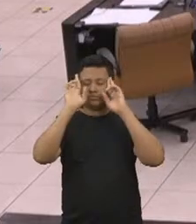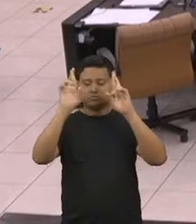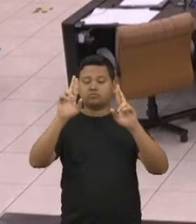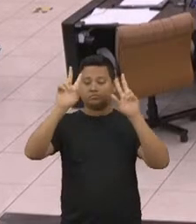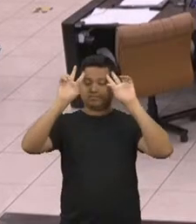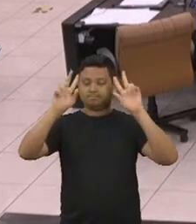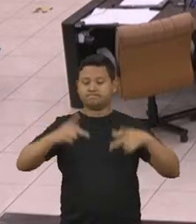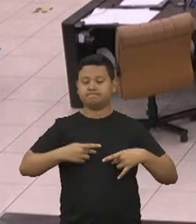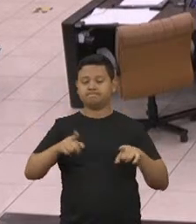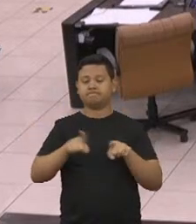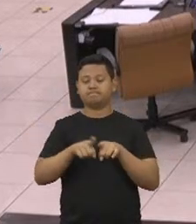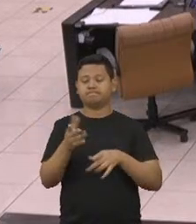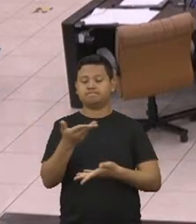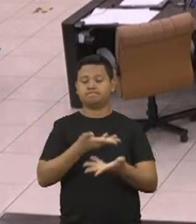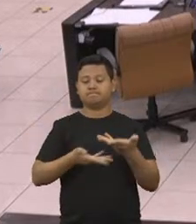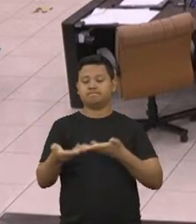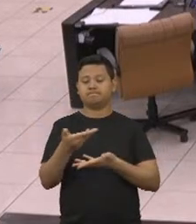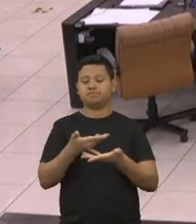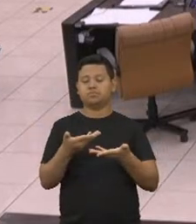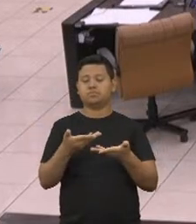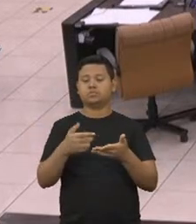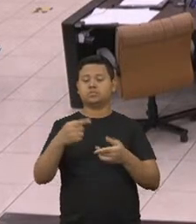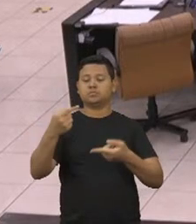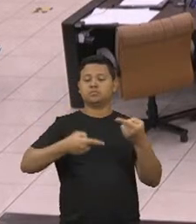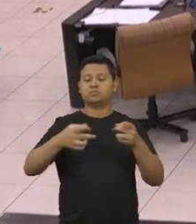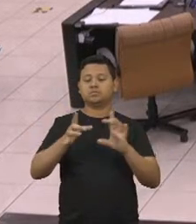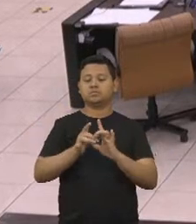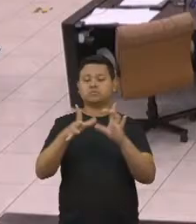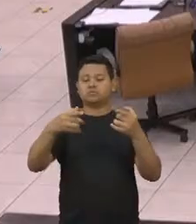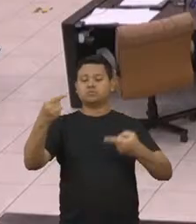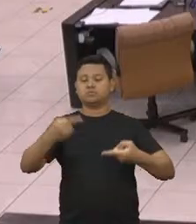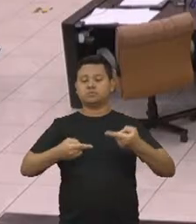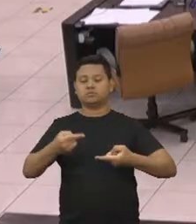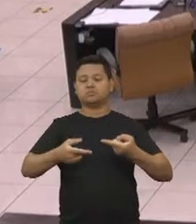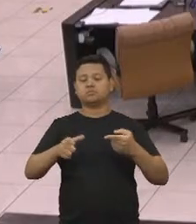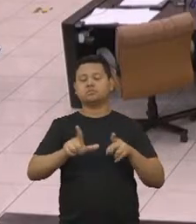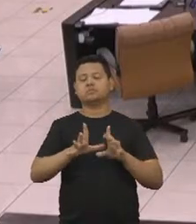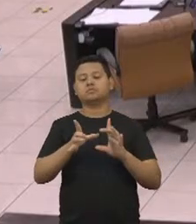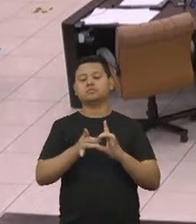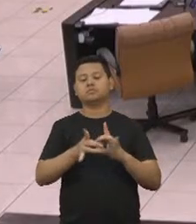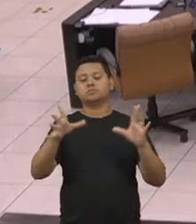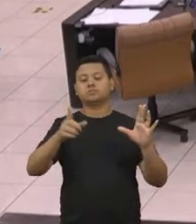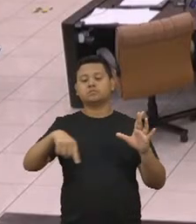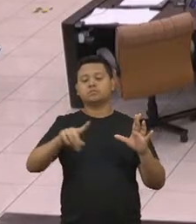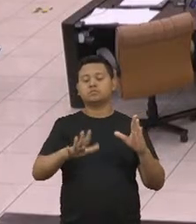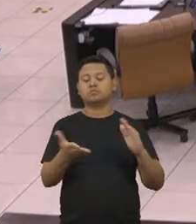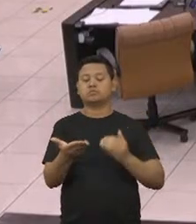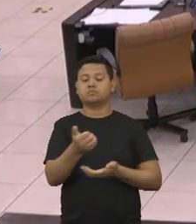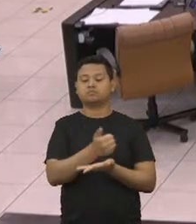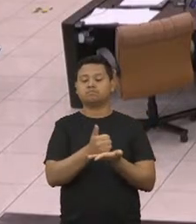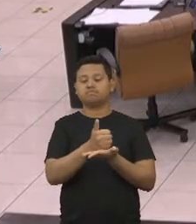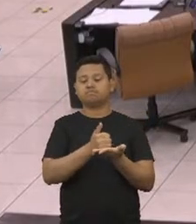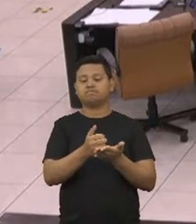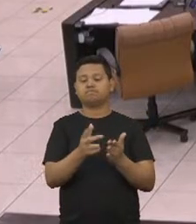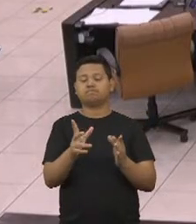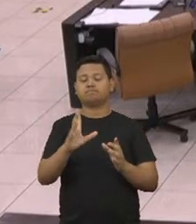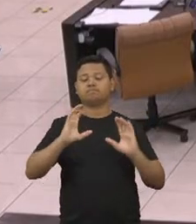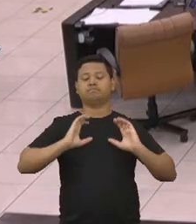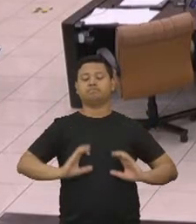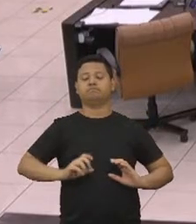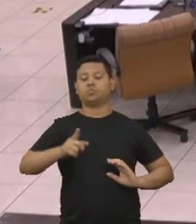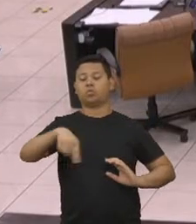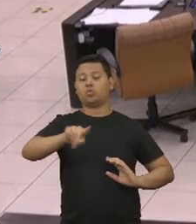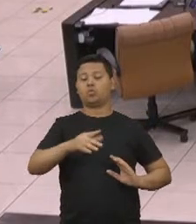e na realização de eleições livres e justas. A democracia é o alicerce da cidadania, permitindo que cada